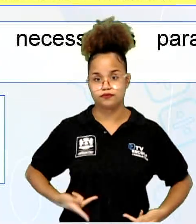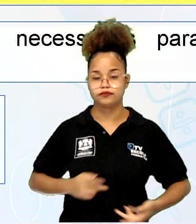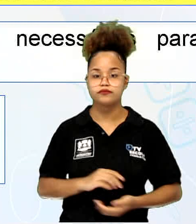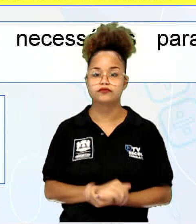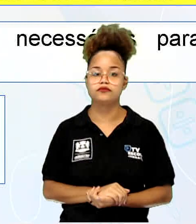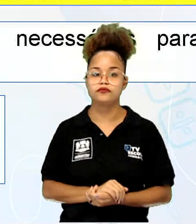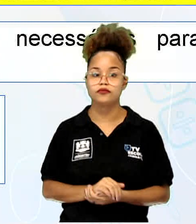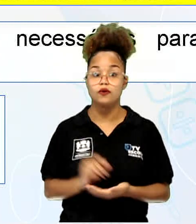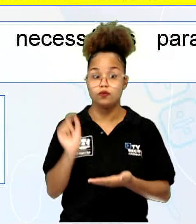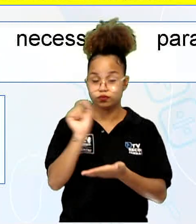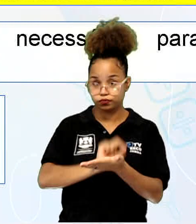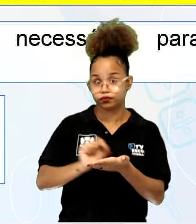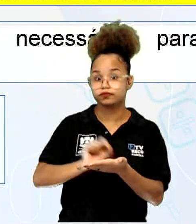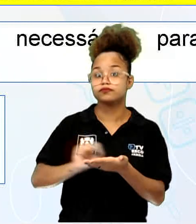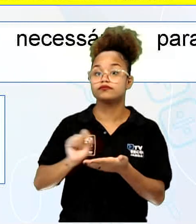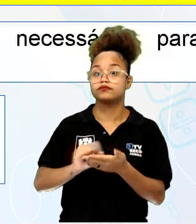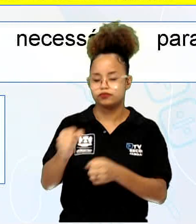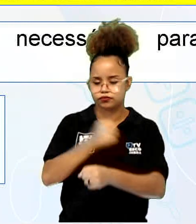foi escrita em